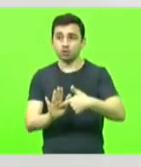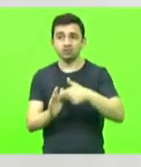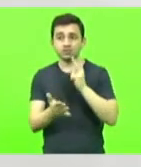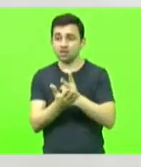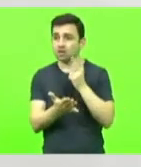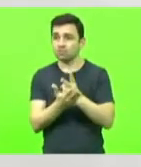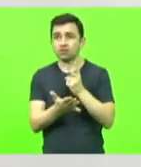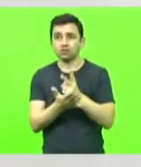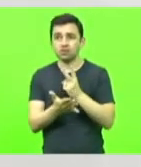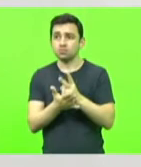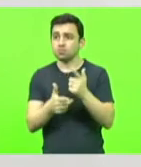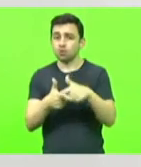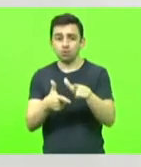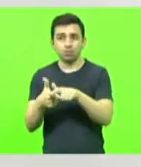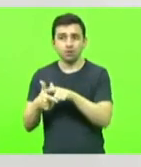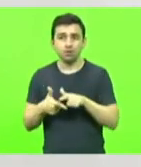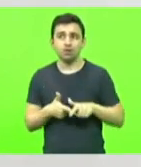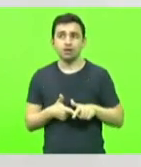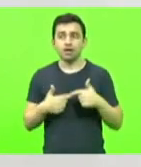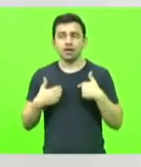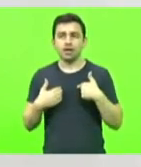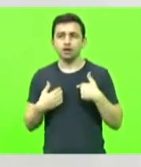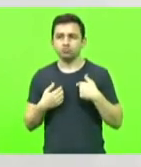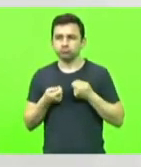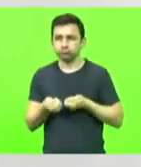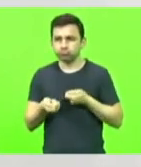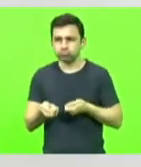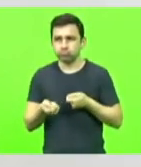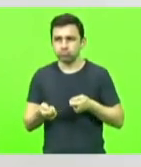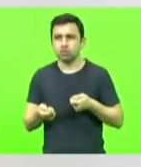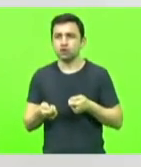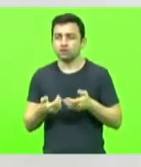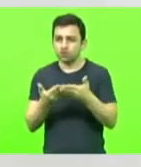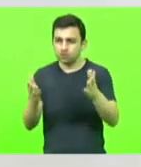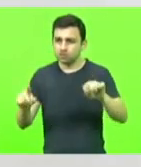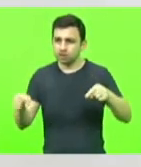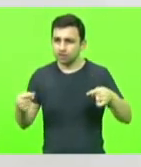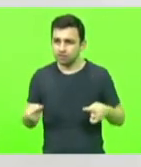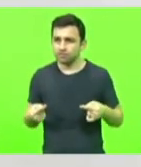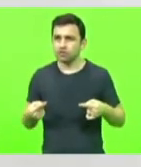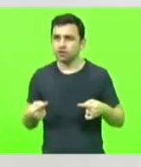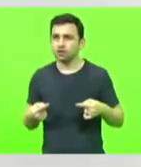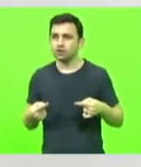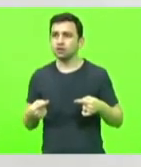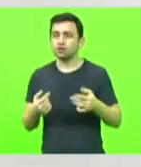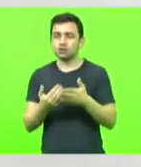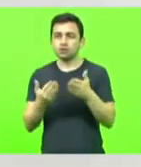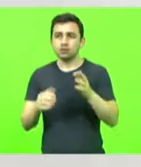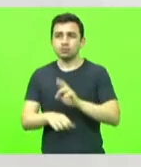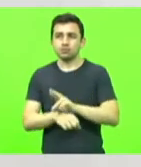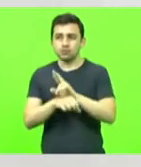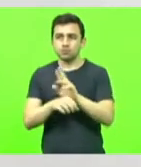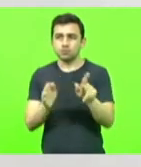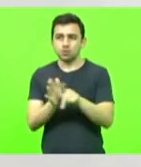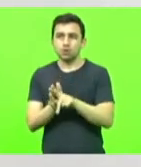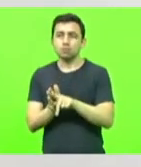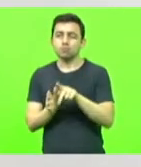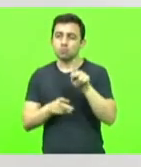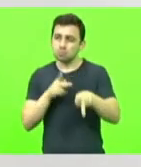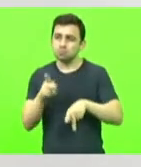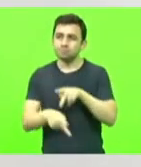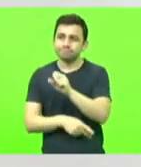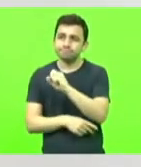todo. Eu estou aqui para provocar e desafiar os legítimos representantes do povo catarinense